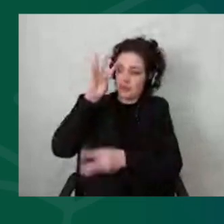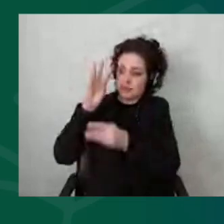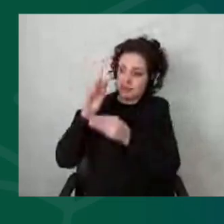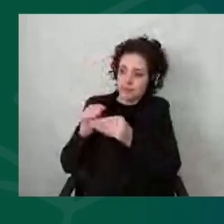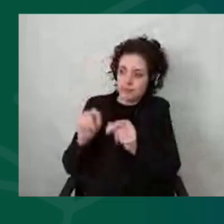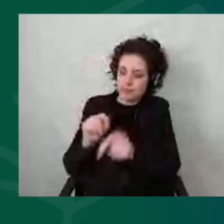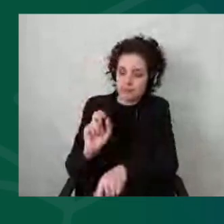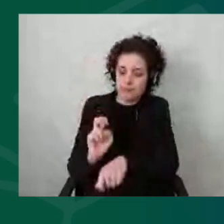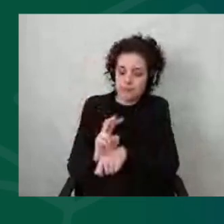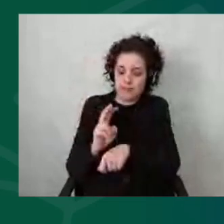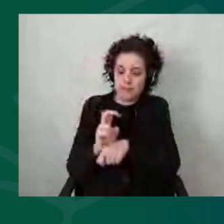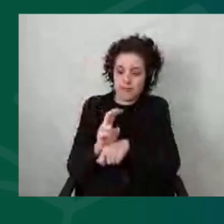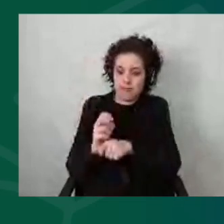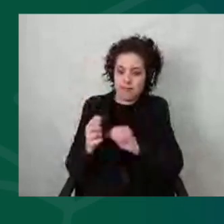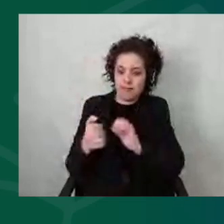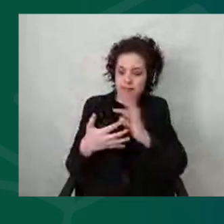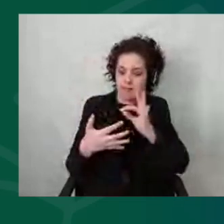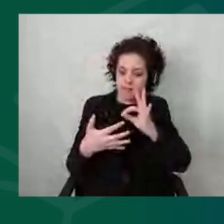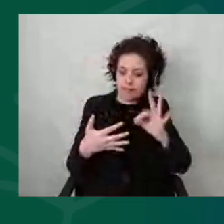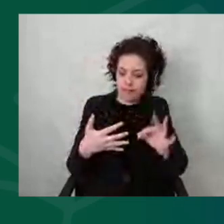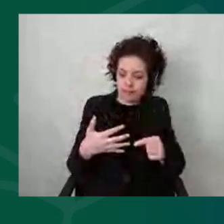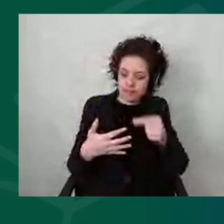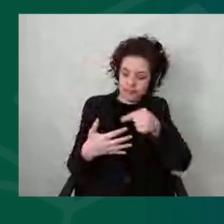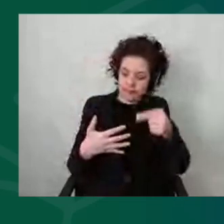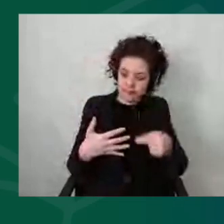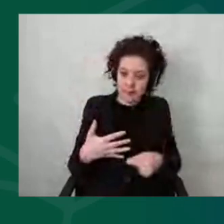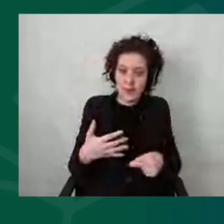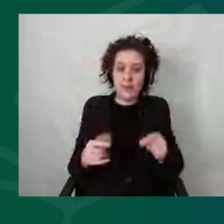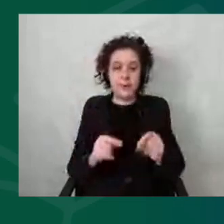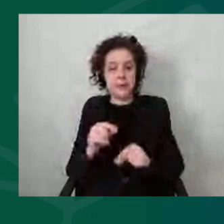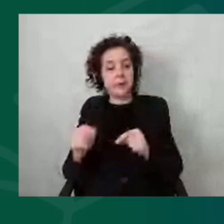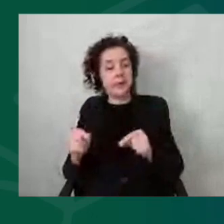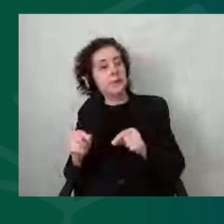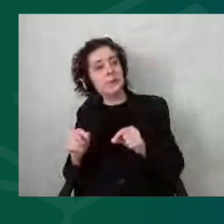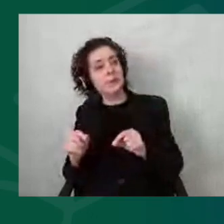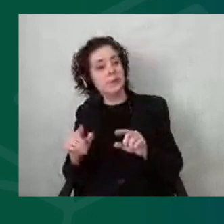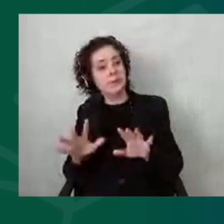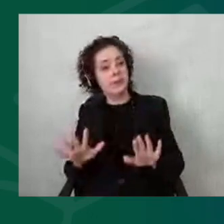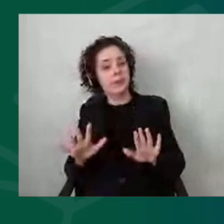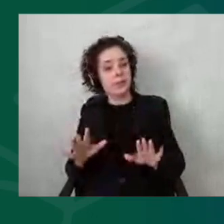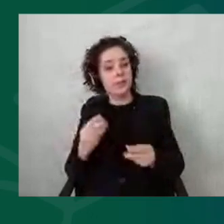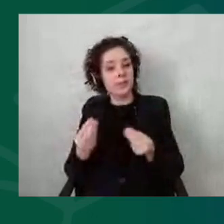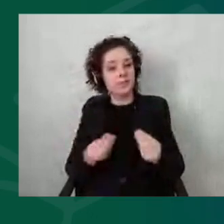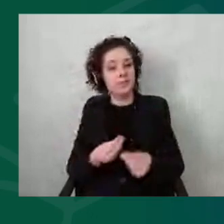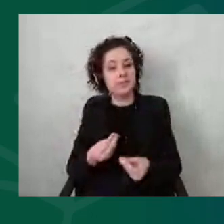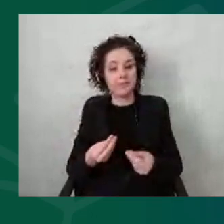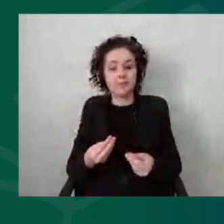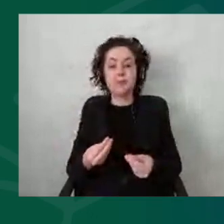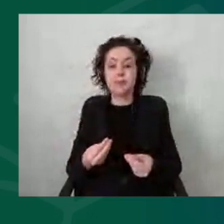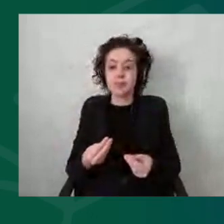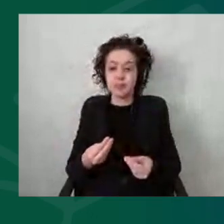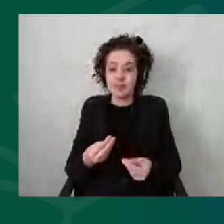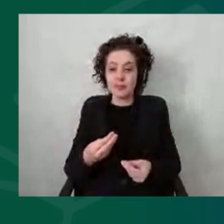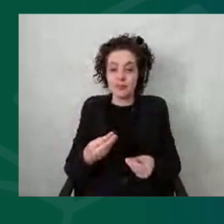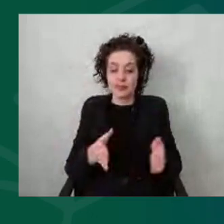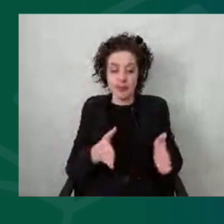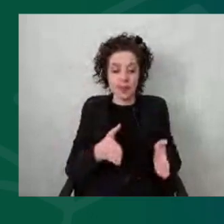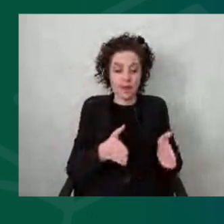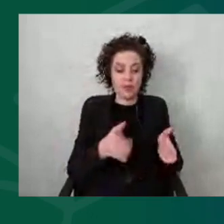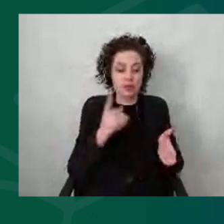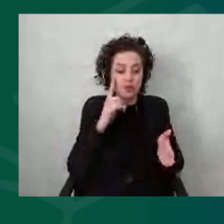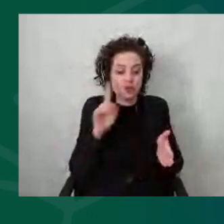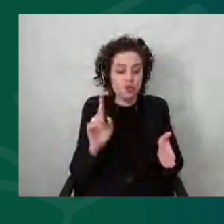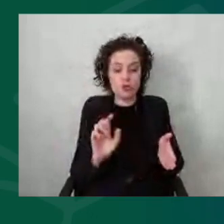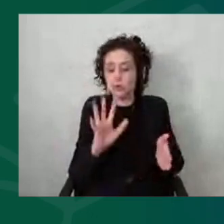tão bem, leva a um espectro de manifestações clínicas muito, muito amplo,